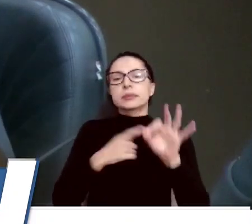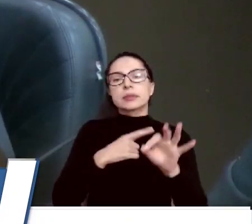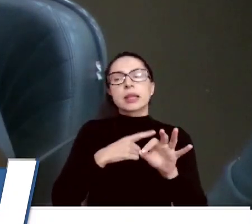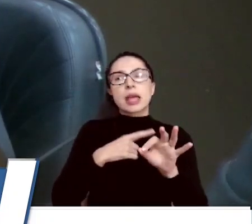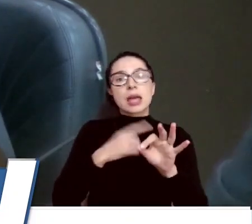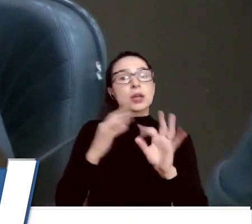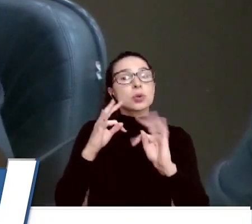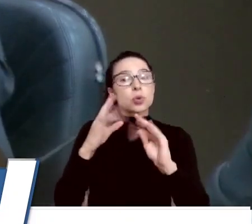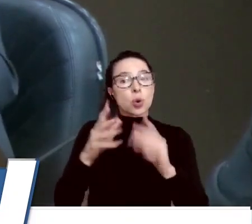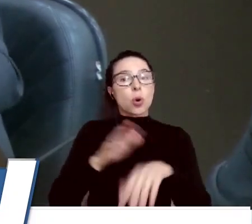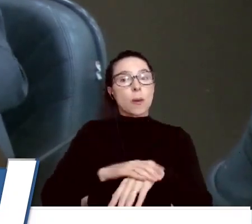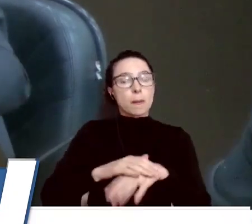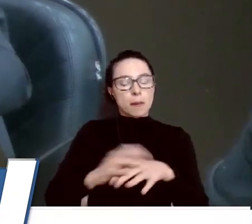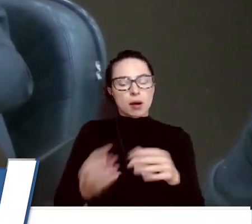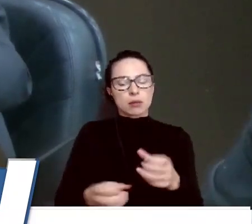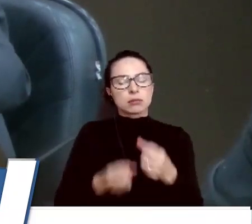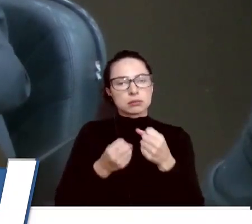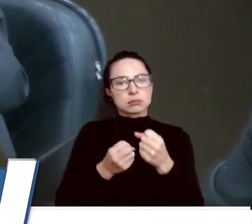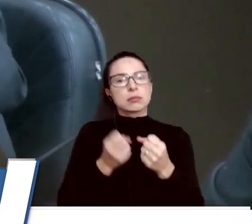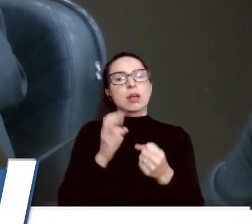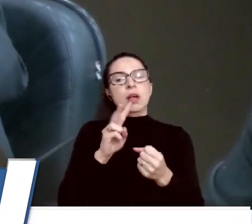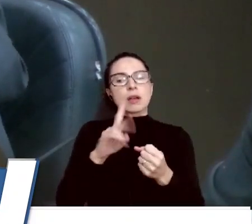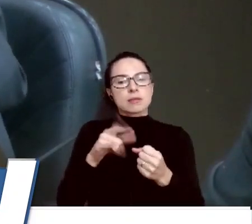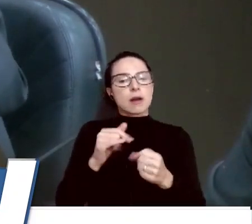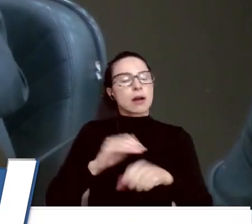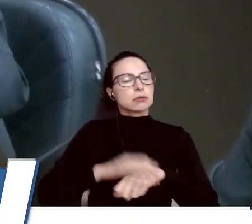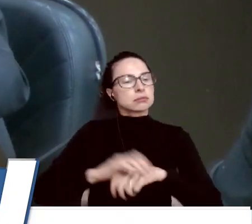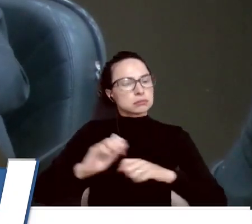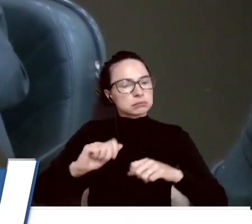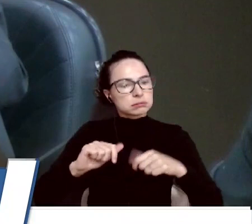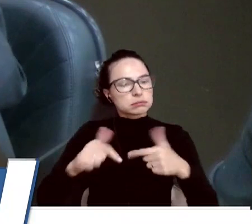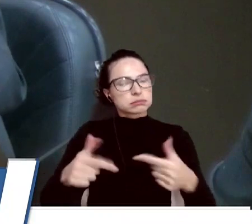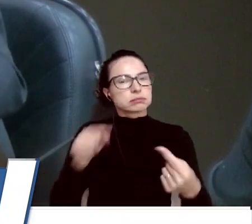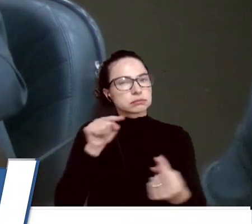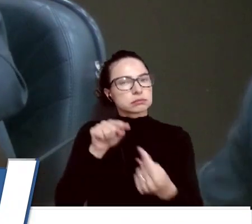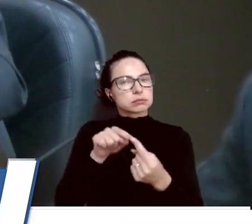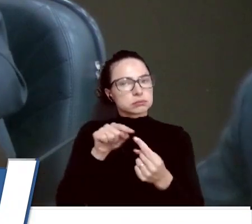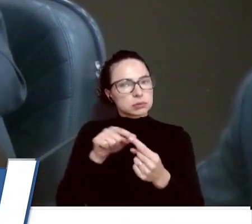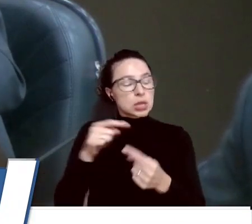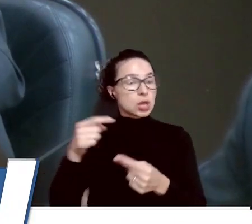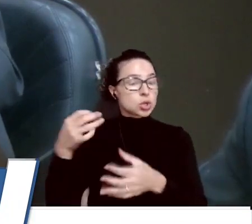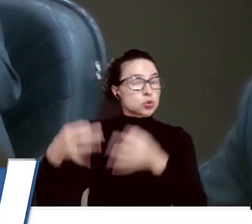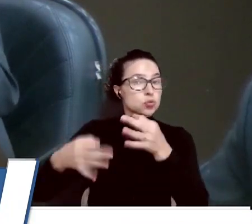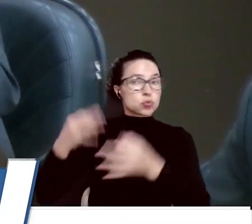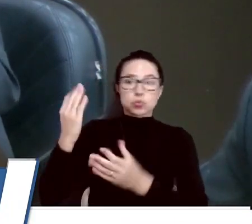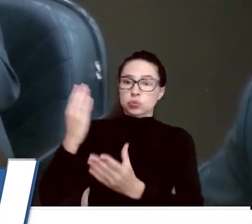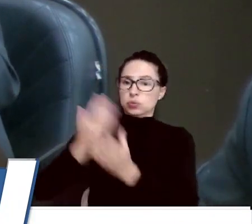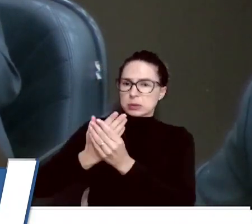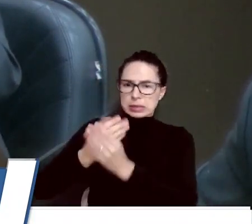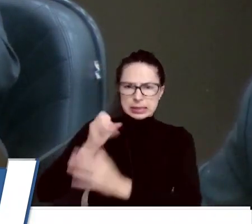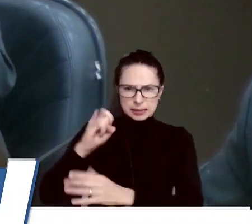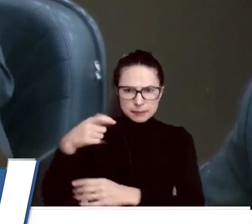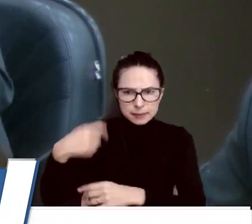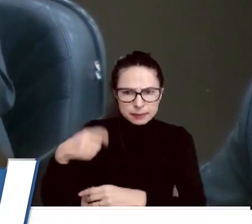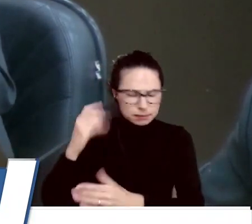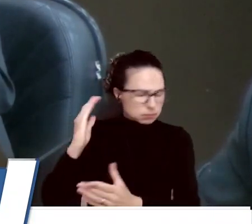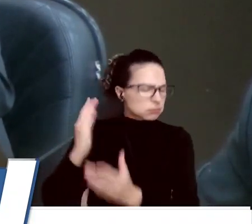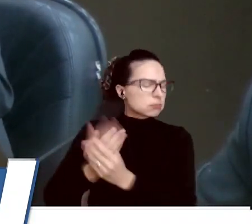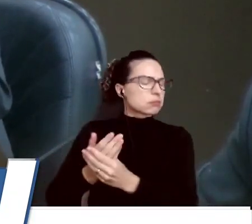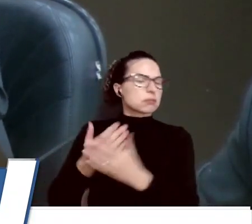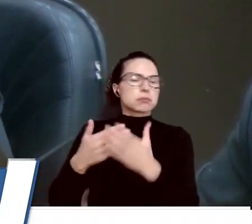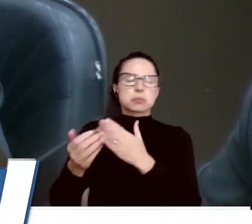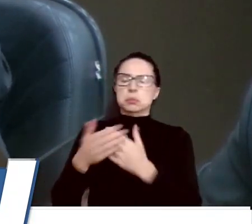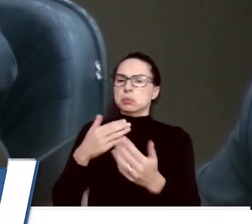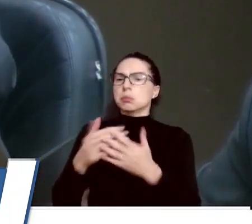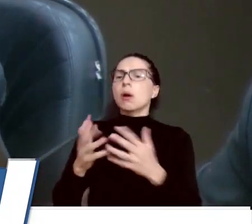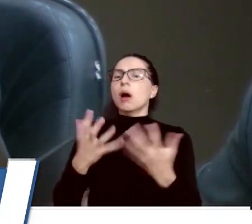eles em mãos e nós vamos tomar as devidas medidas judiciais, se forem necessárias e que forem